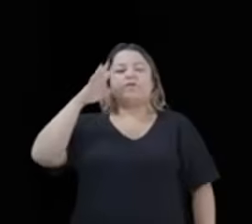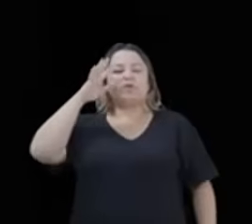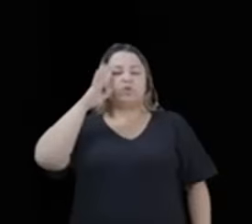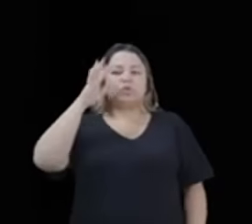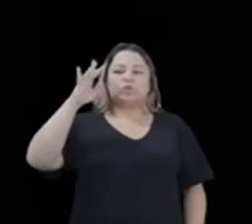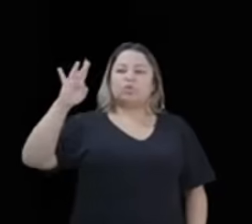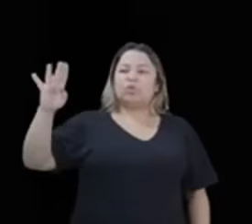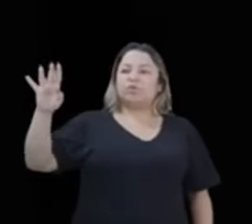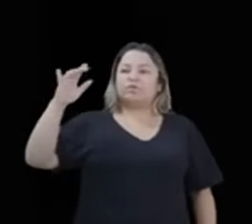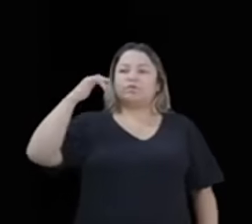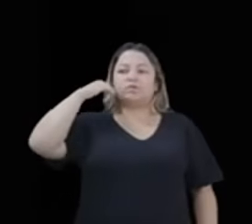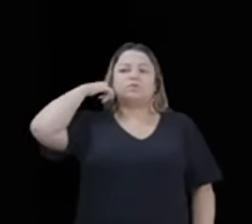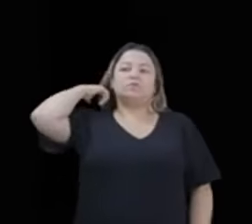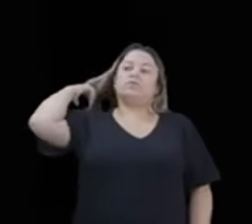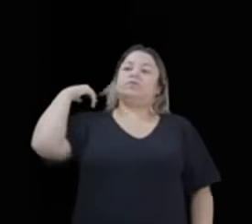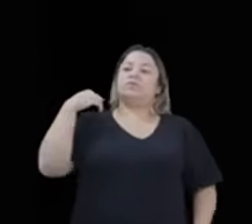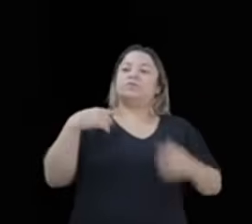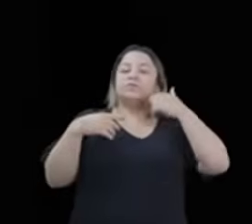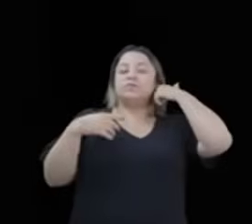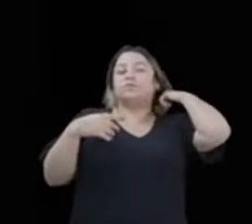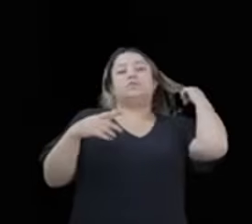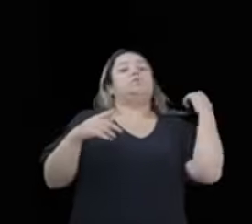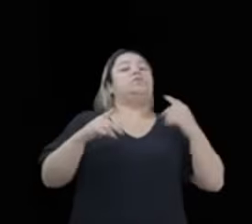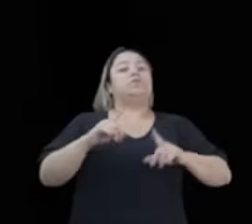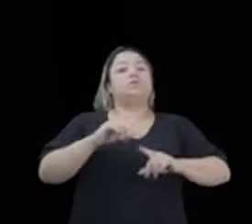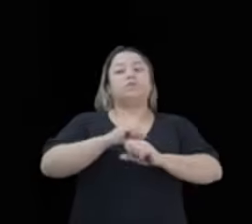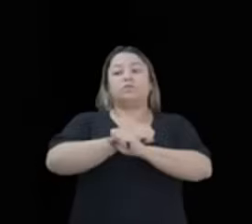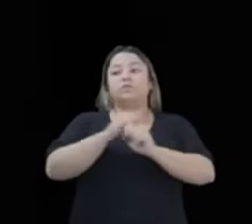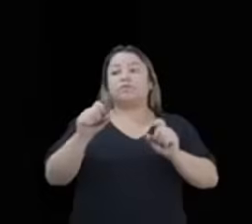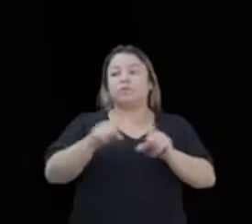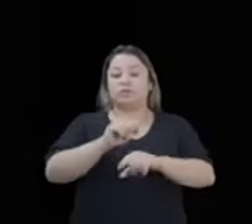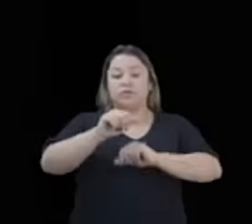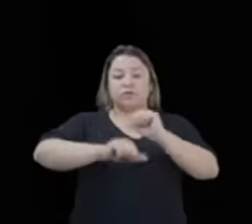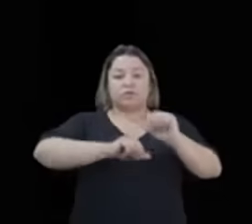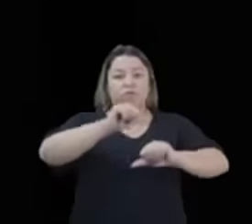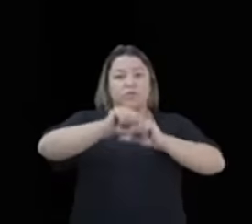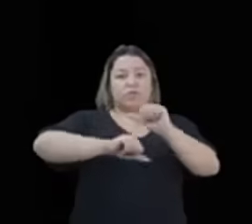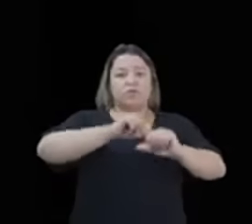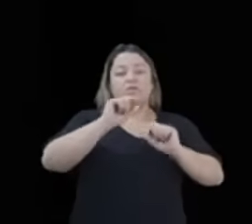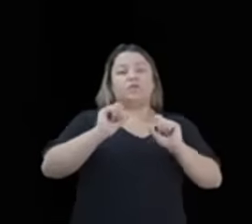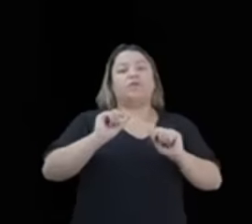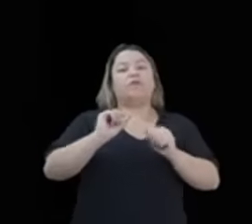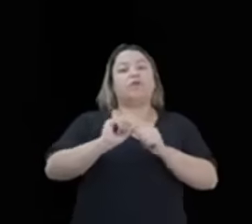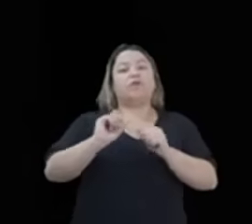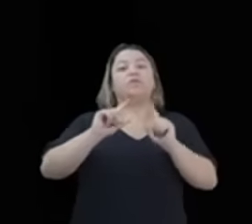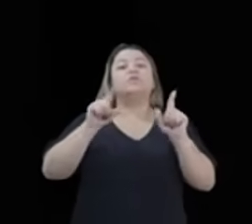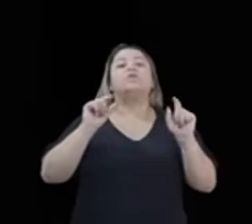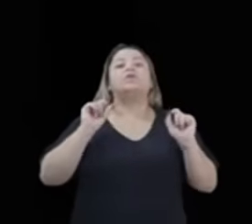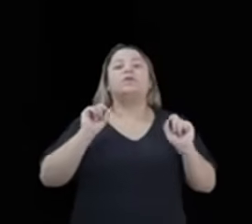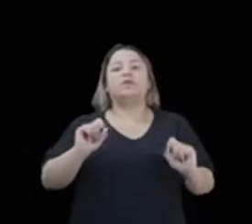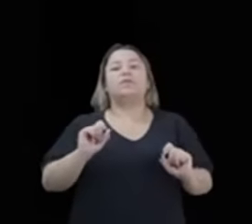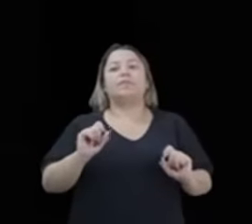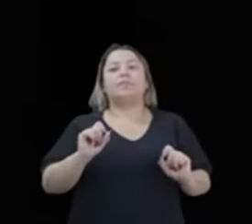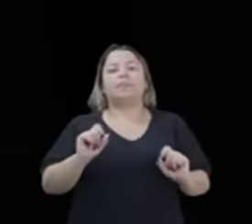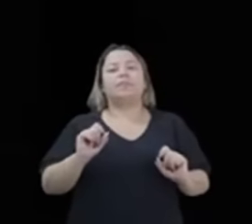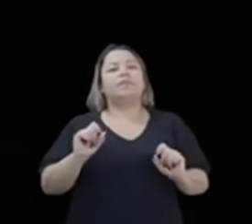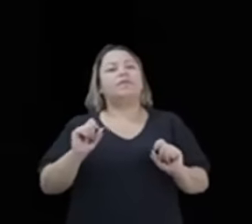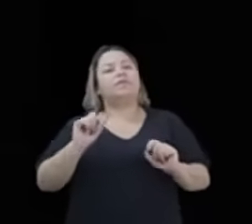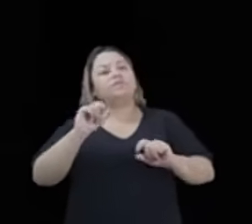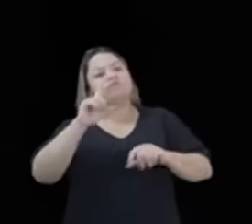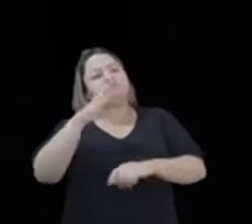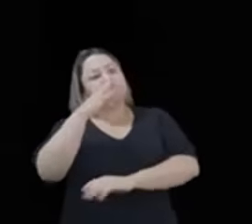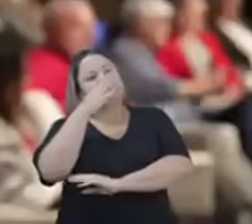sonhos e de possibilidades de transformação que fez com que o meu olho brilhasse